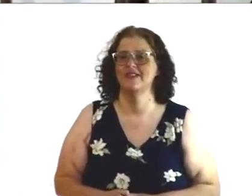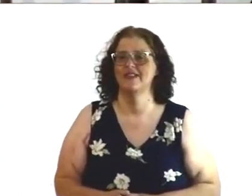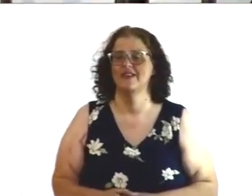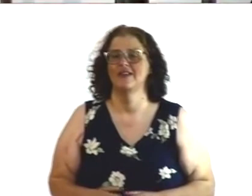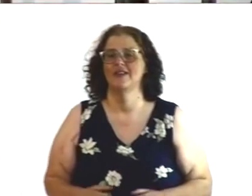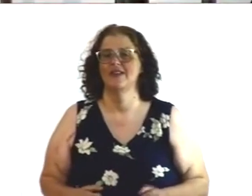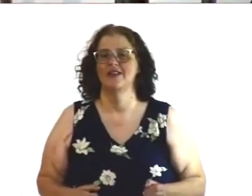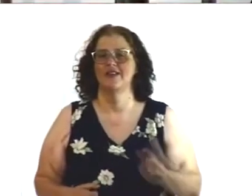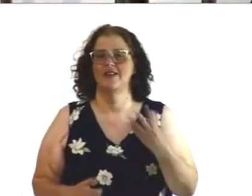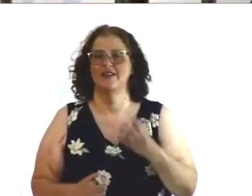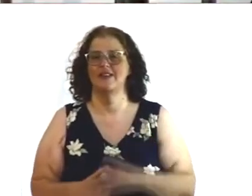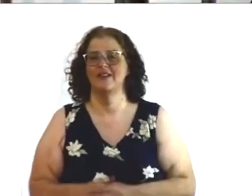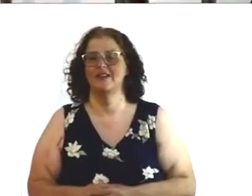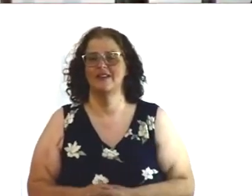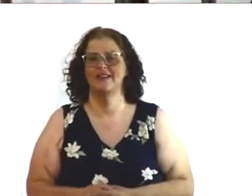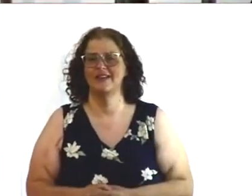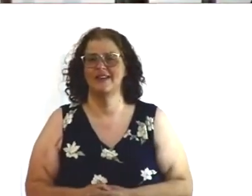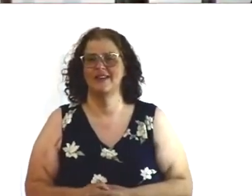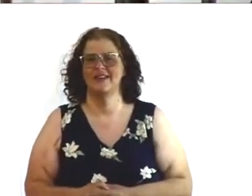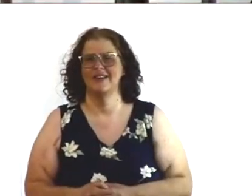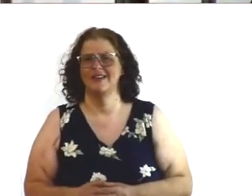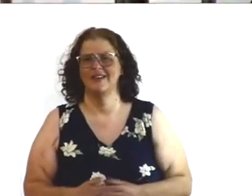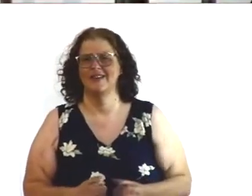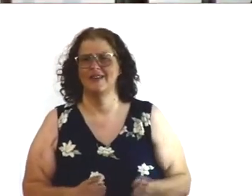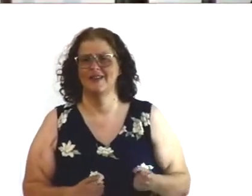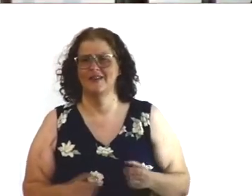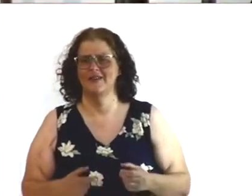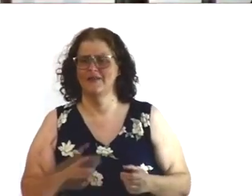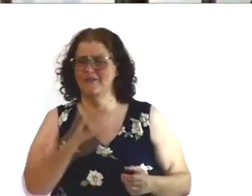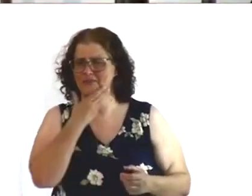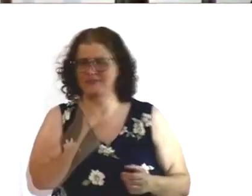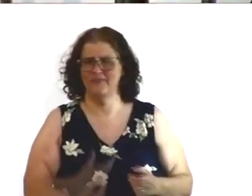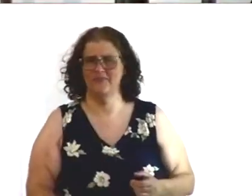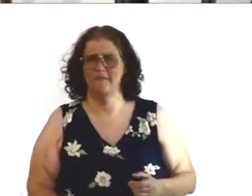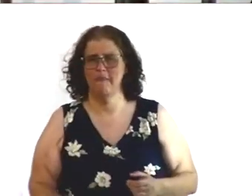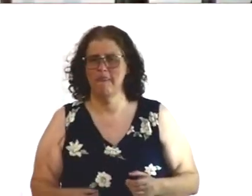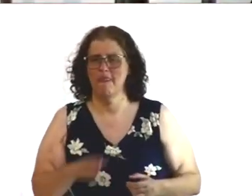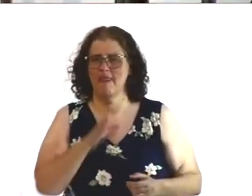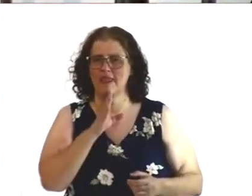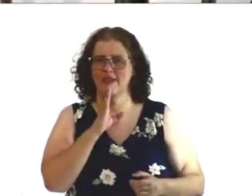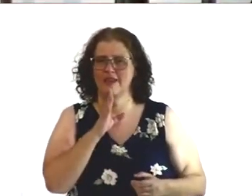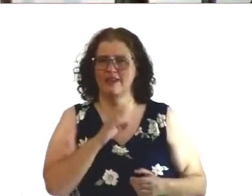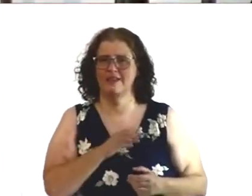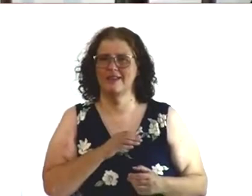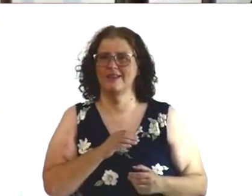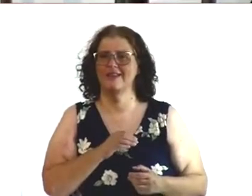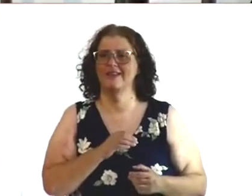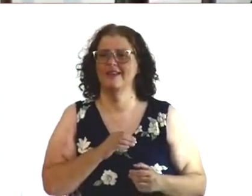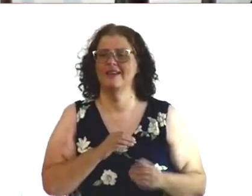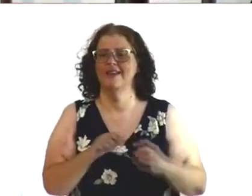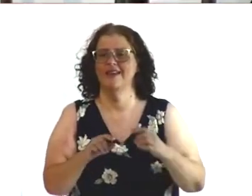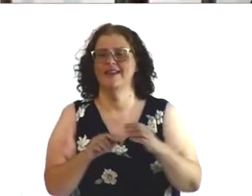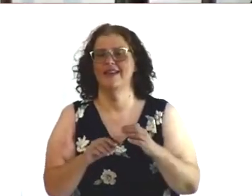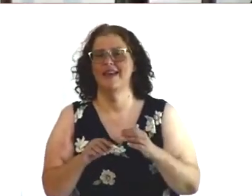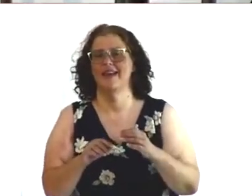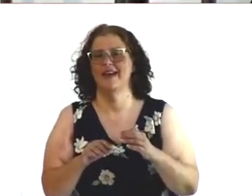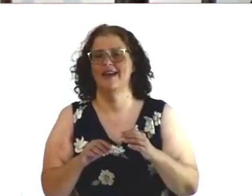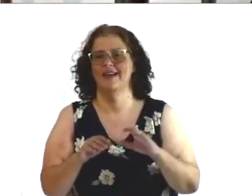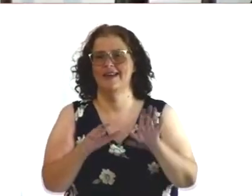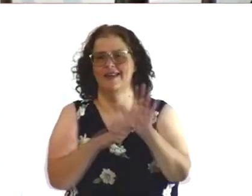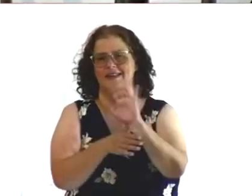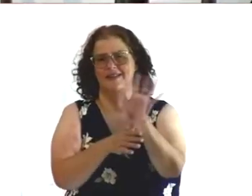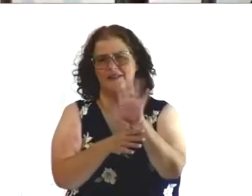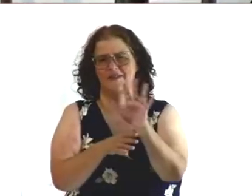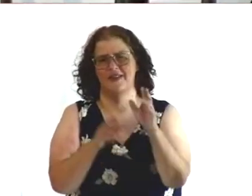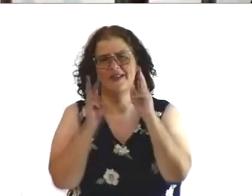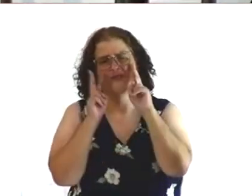claro, é uma historinha, mas assim, um Papai Noel está vendo na televisão, está dito assim, tempo de pandemia, pessoas